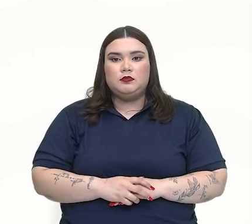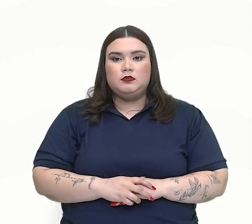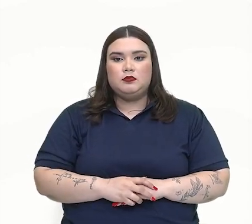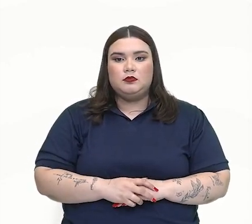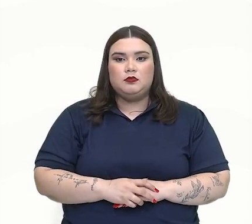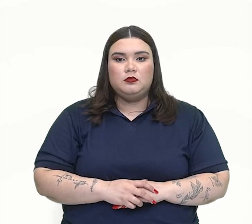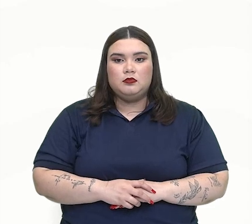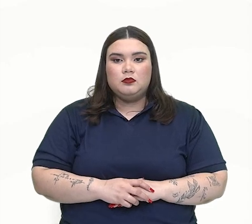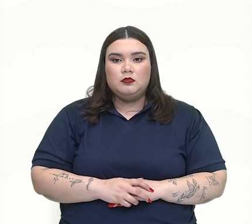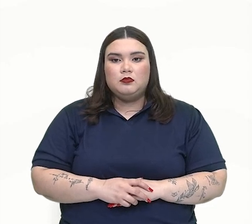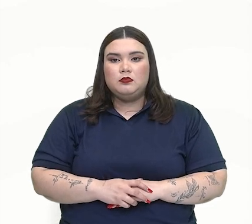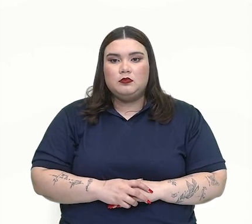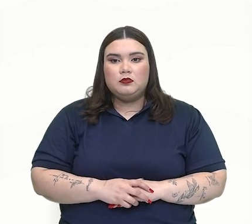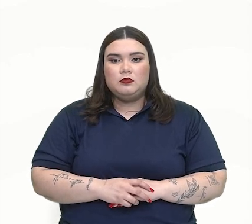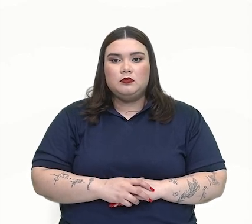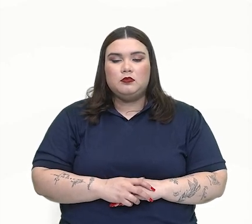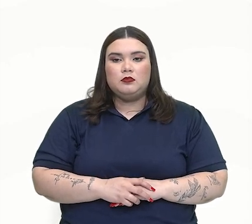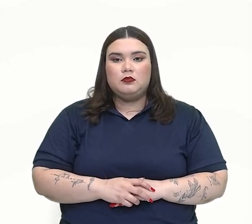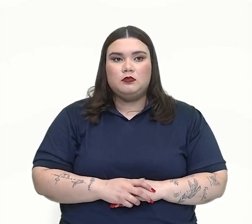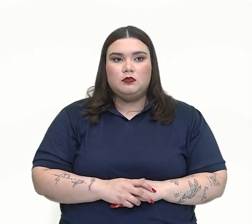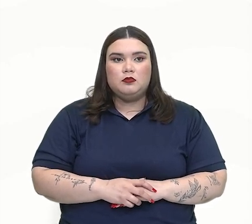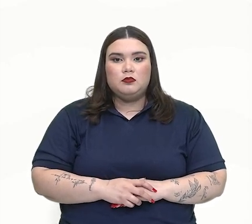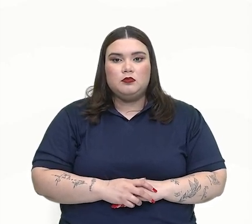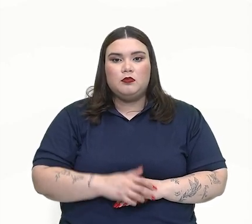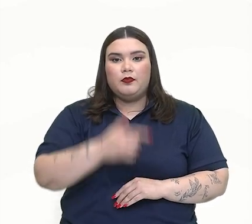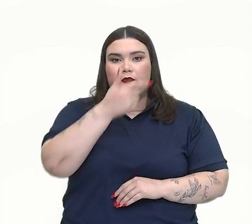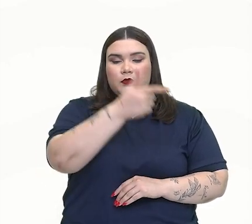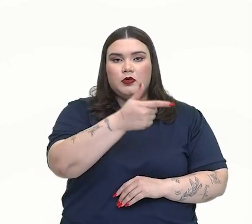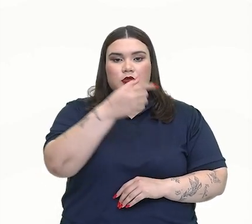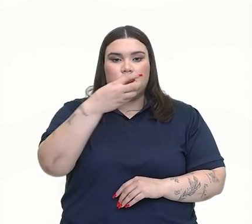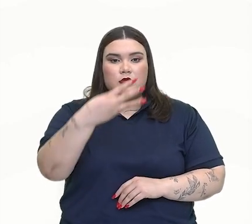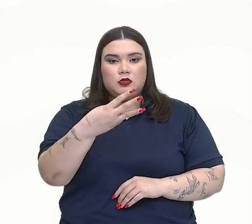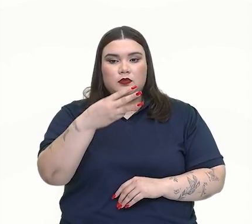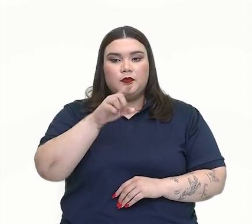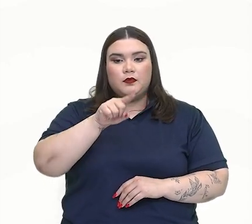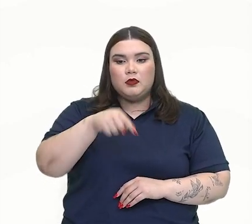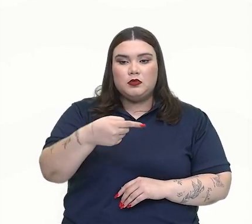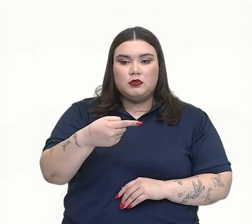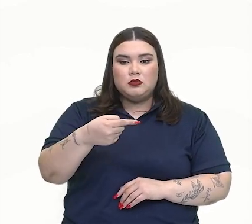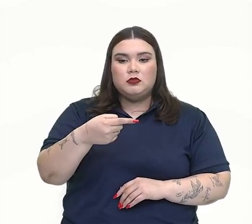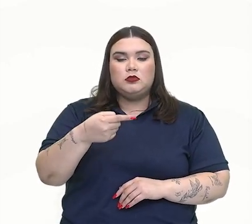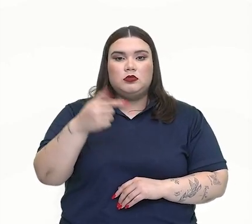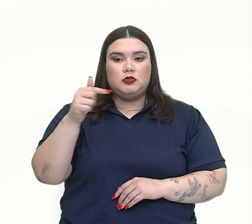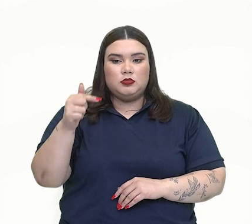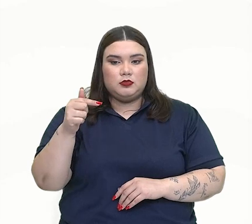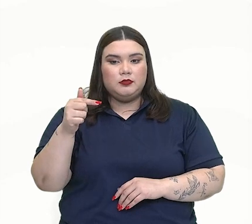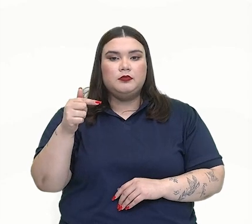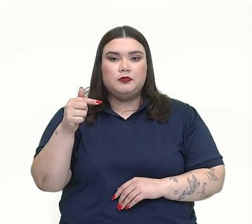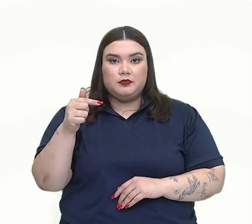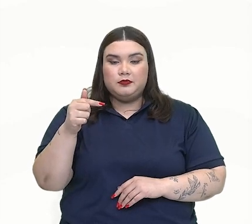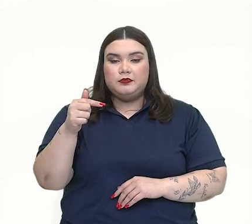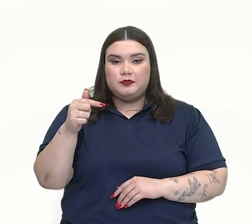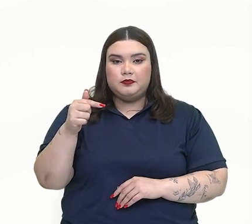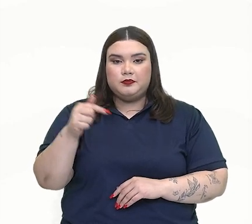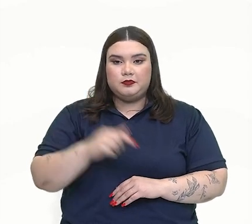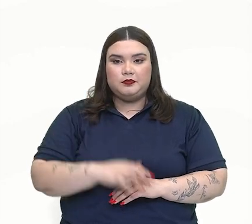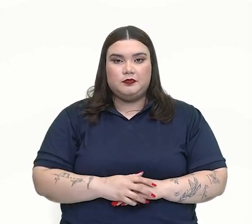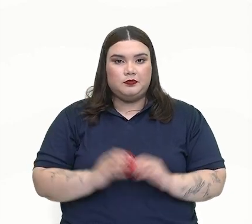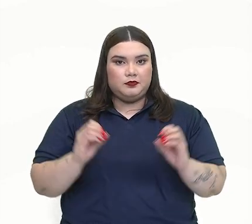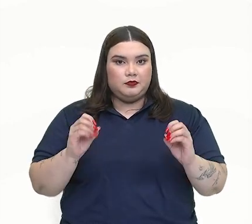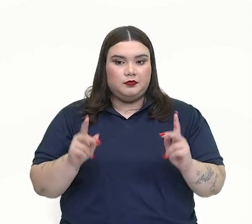23,7, tá? 23,7 o quê? Quilômetros. Agora sim eu